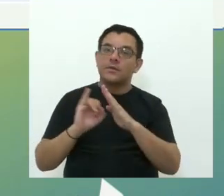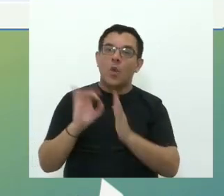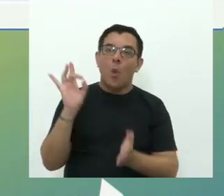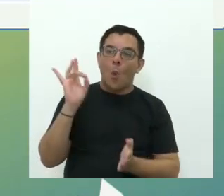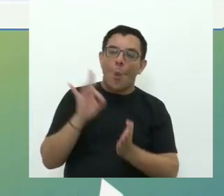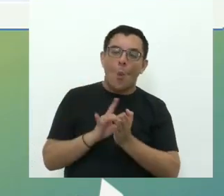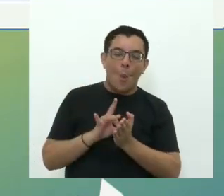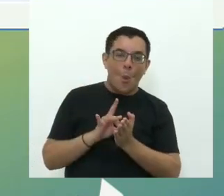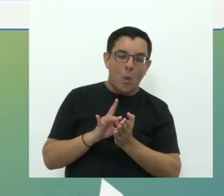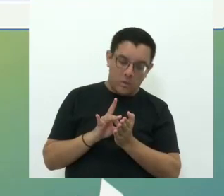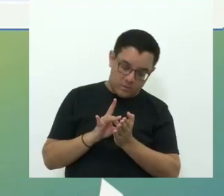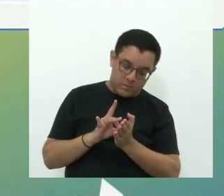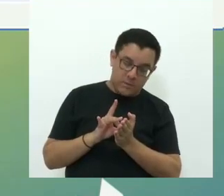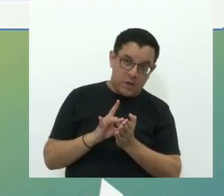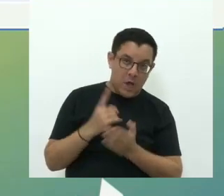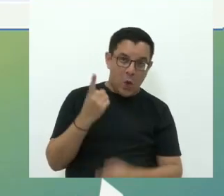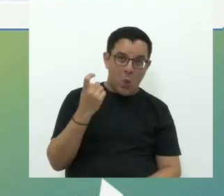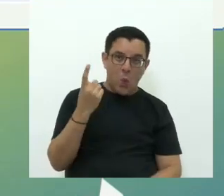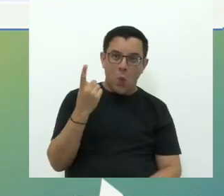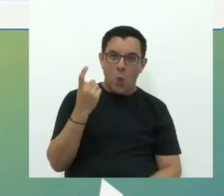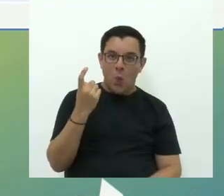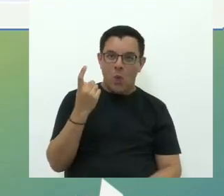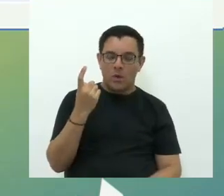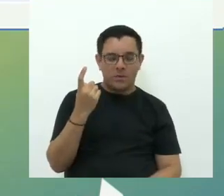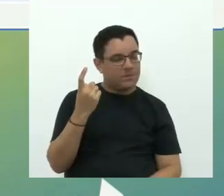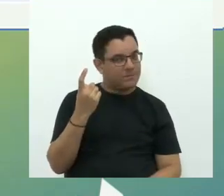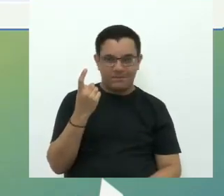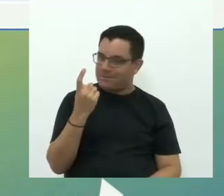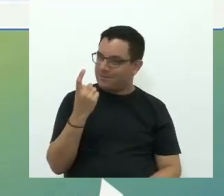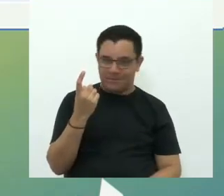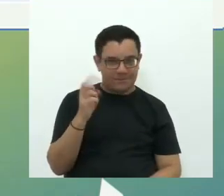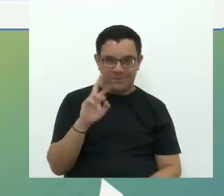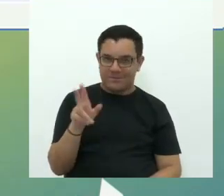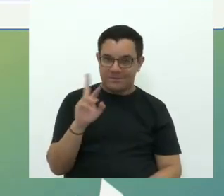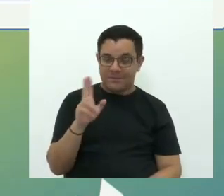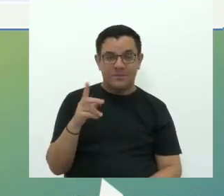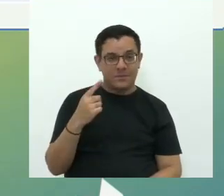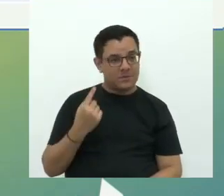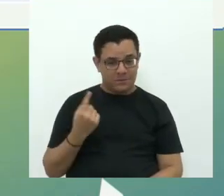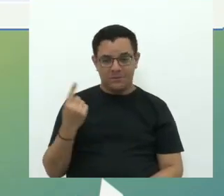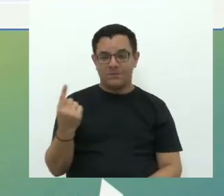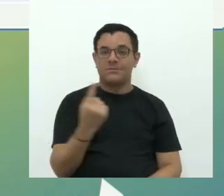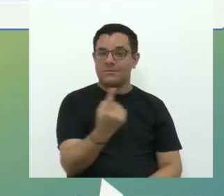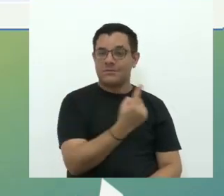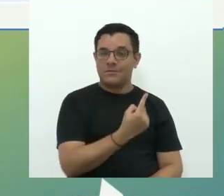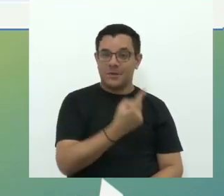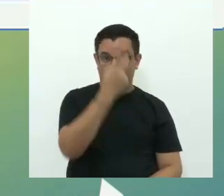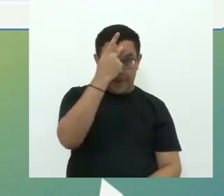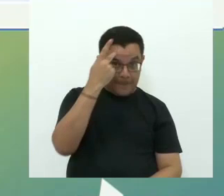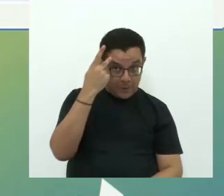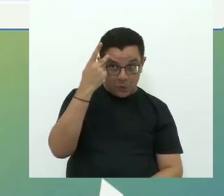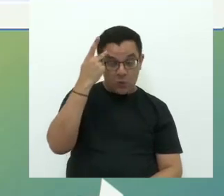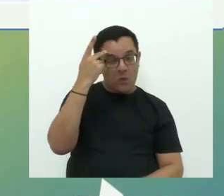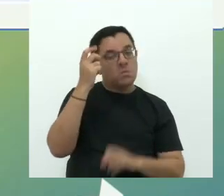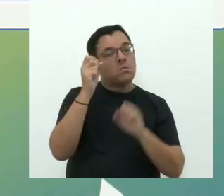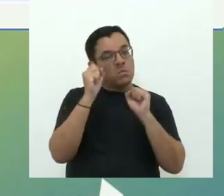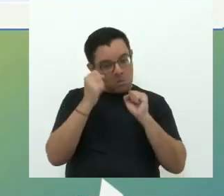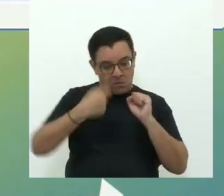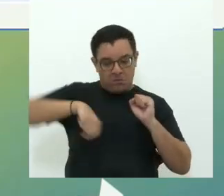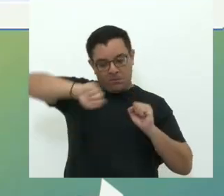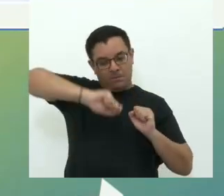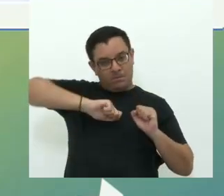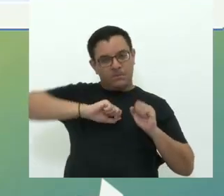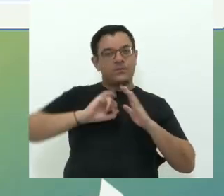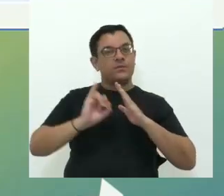oficiais não são as únicas e a gente também pode ser uma instituição por quê Porque as